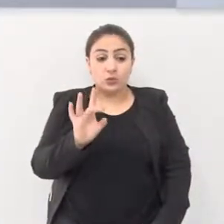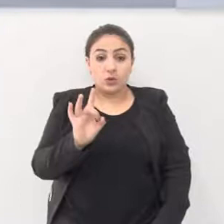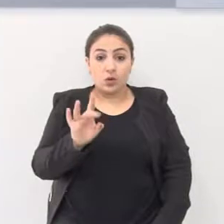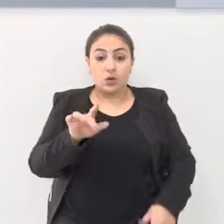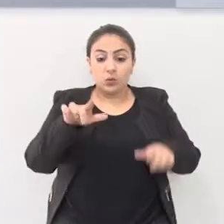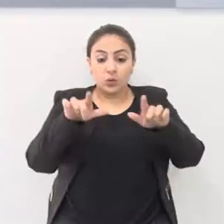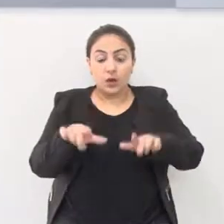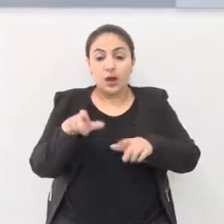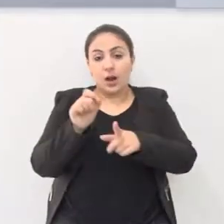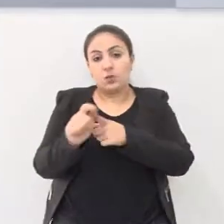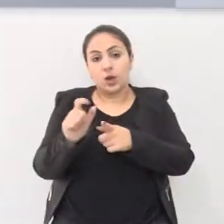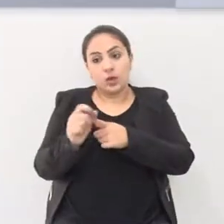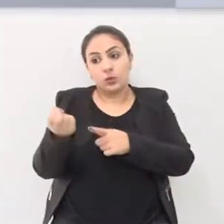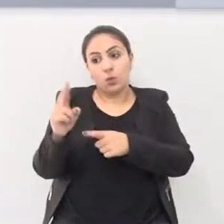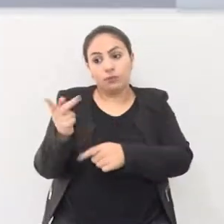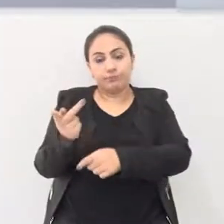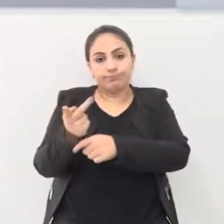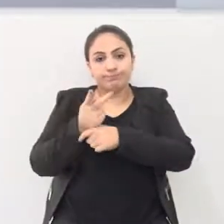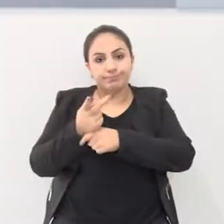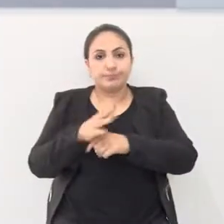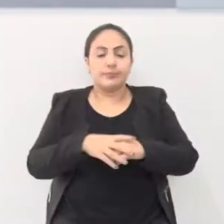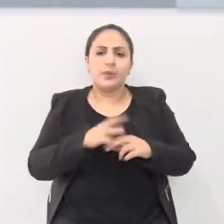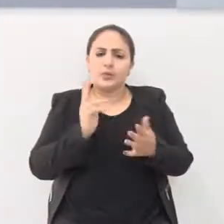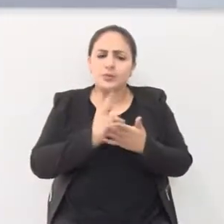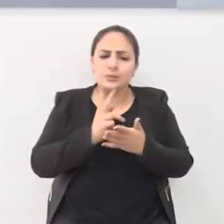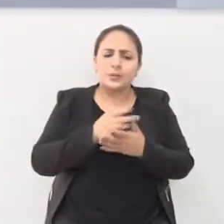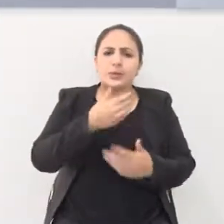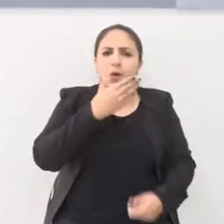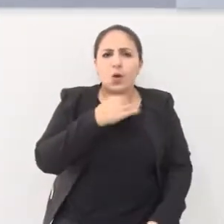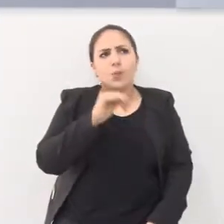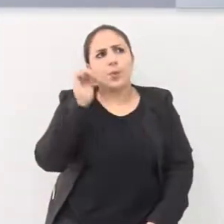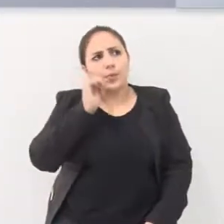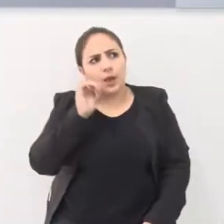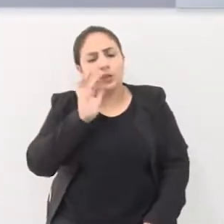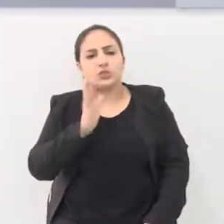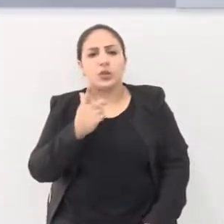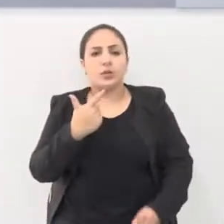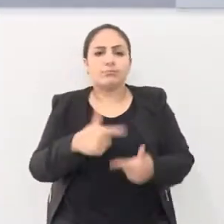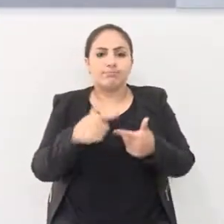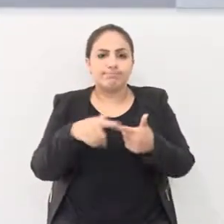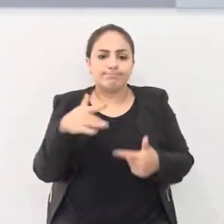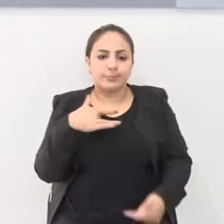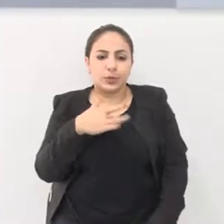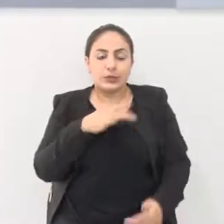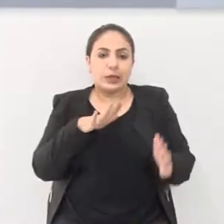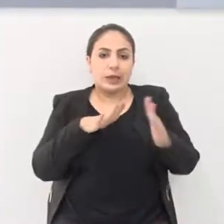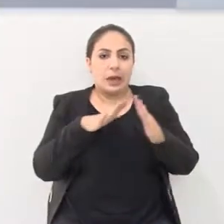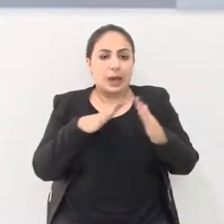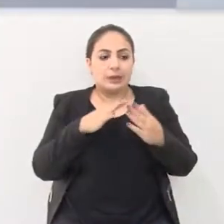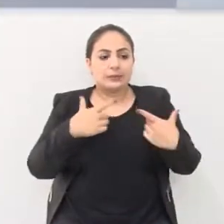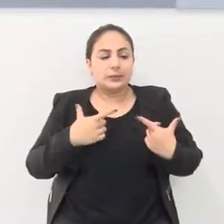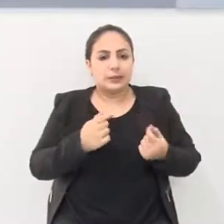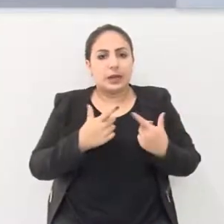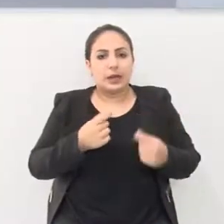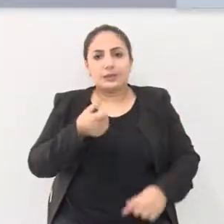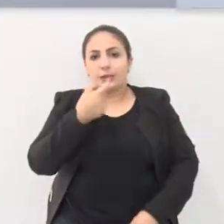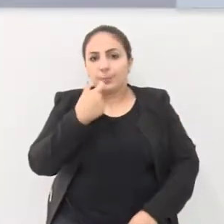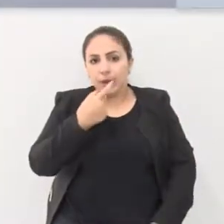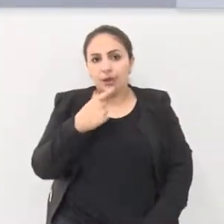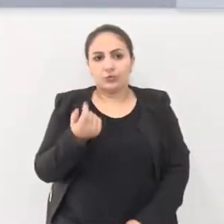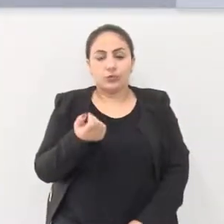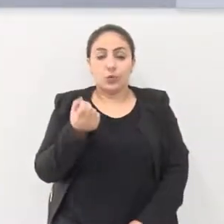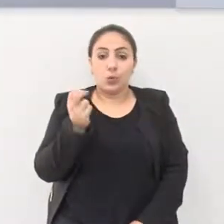os espaços emprestados, são alugados. Então tem sempre aquele senhor, aquela senhora que já tem um problema de saúde em casa, gasta